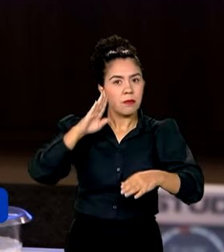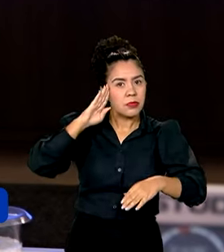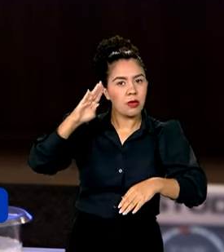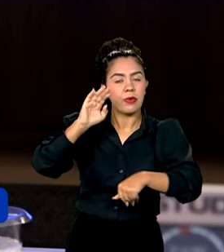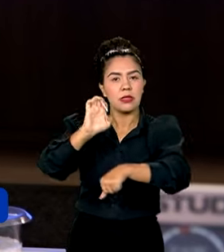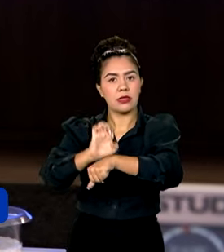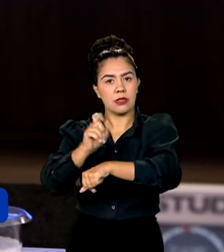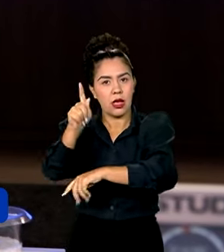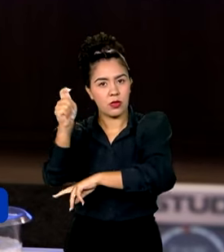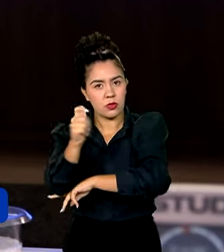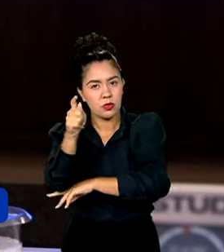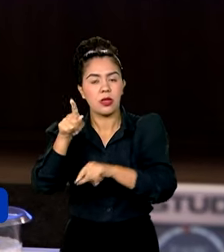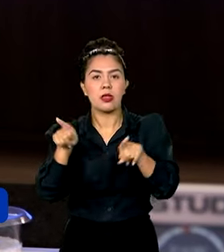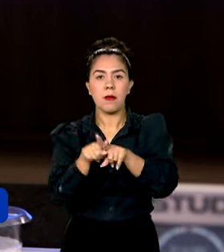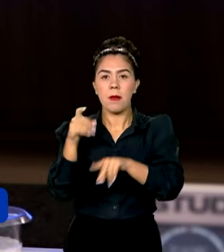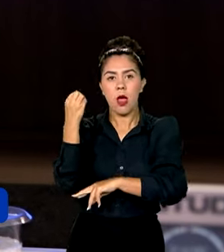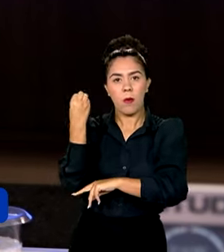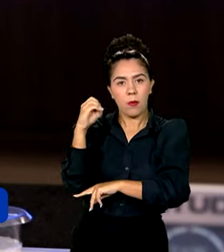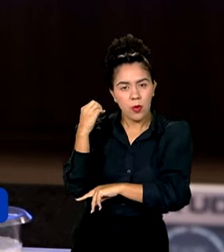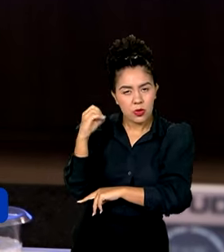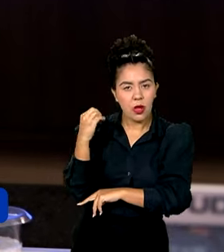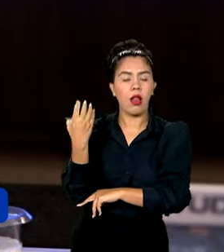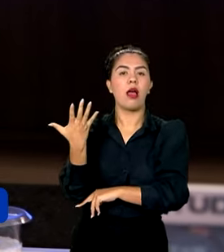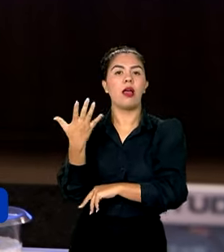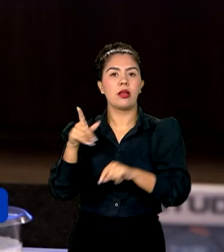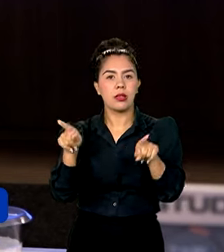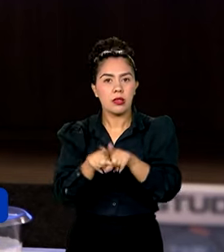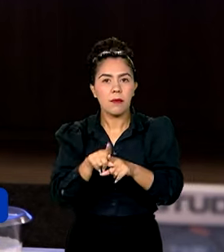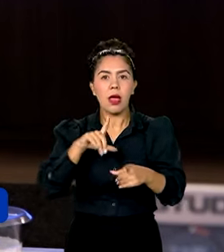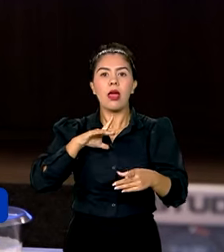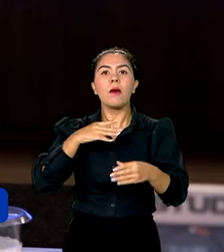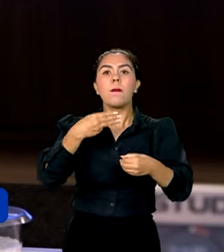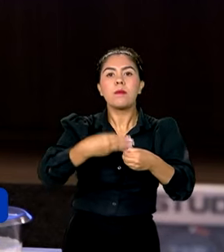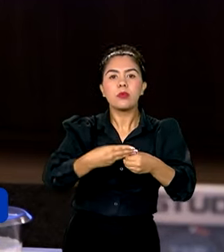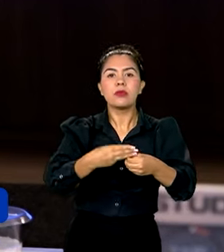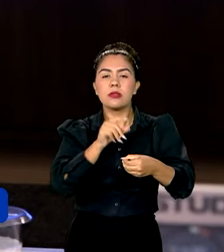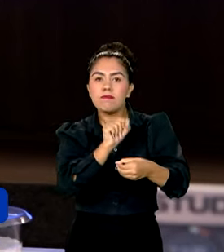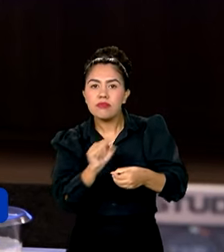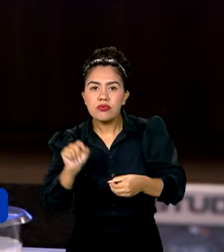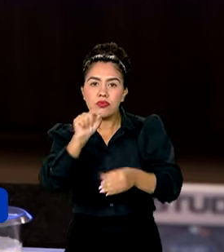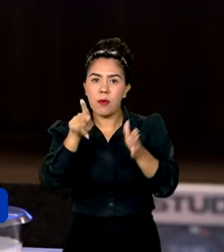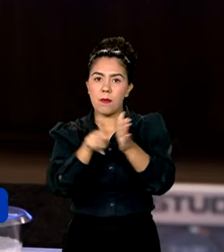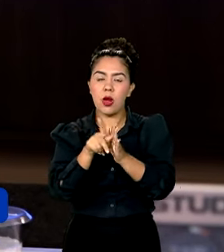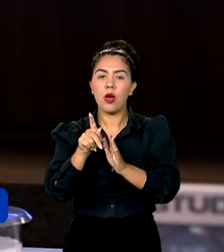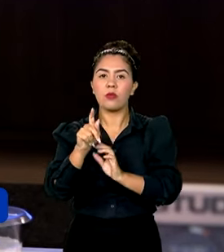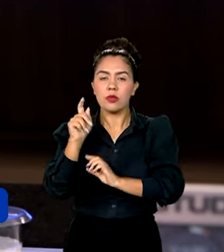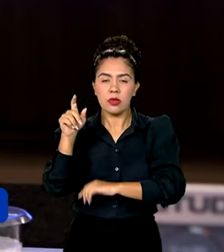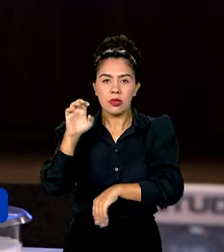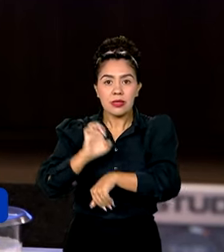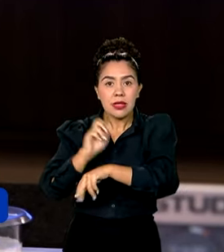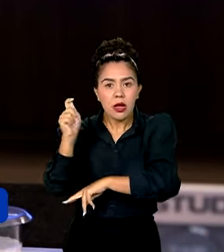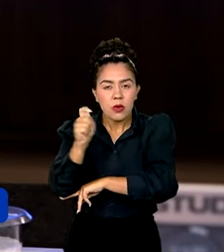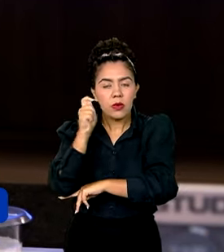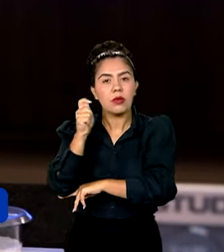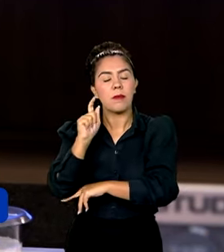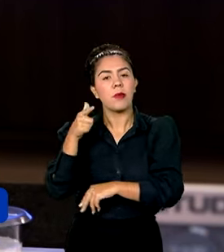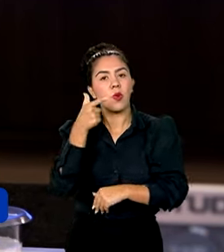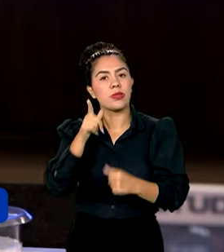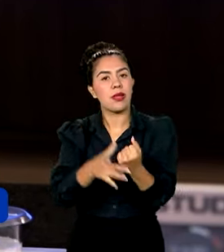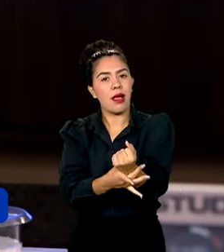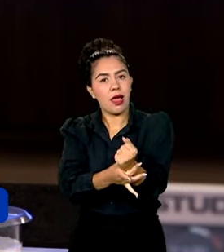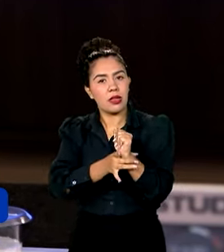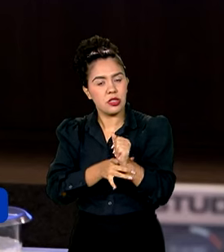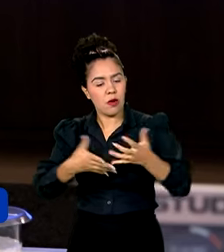metropolitana de Porto Alegre trabalho também com outros municípios para que possamos reconstruir já garantindo melhor